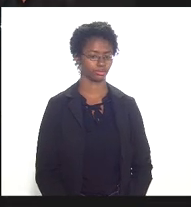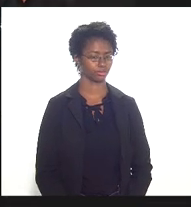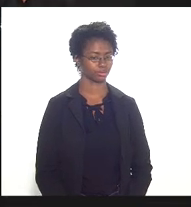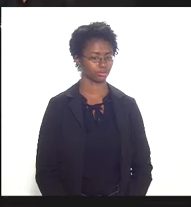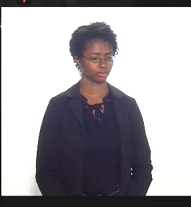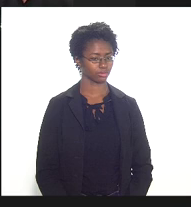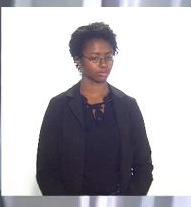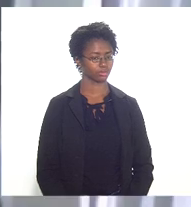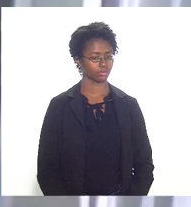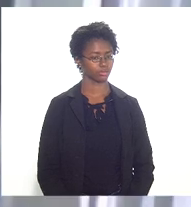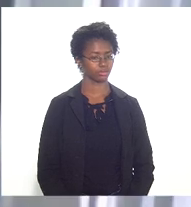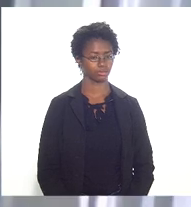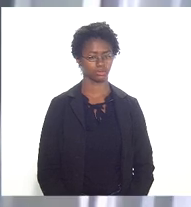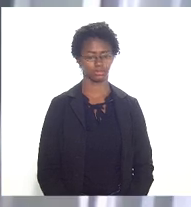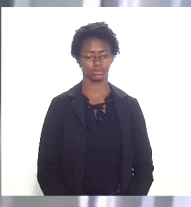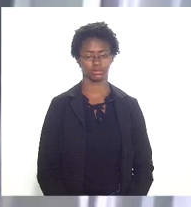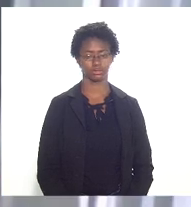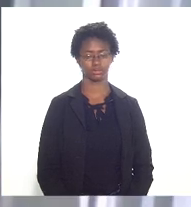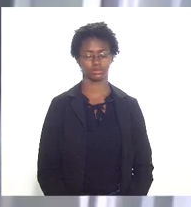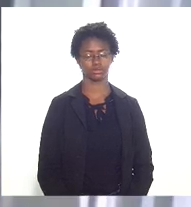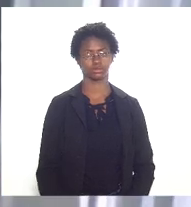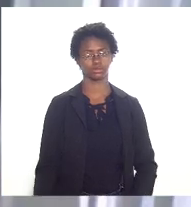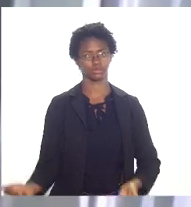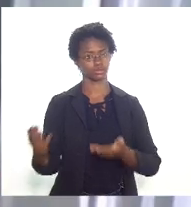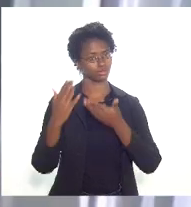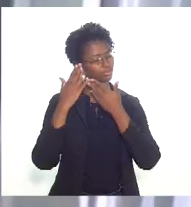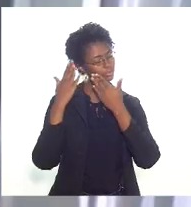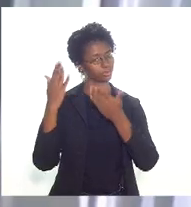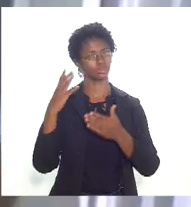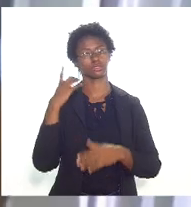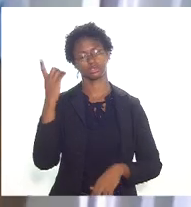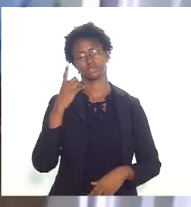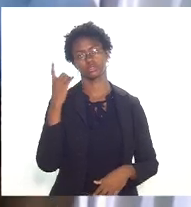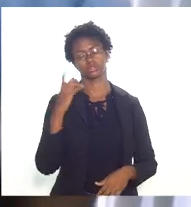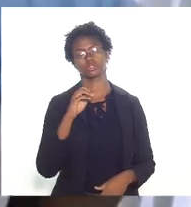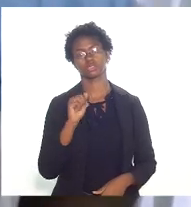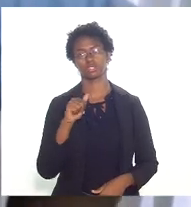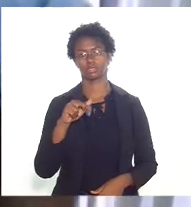tá ligado Deputado André Ceciliano é